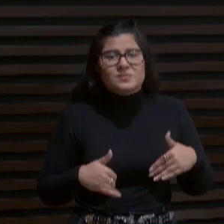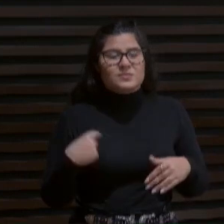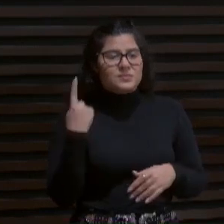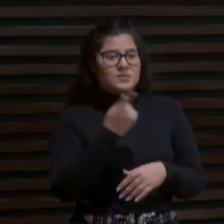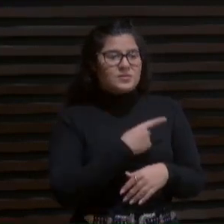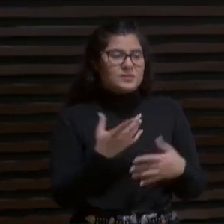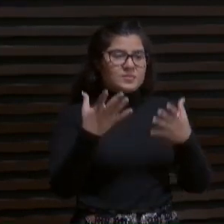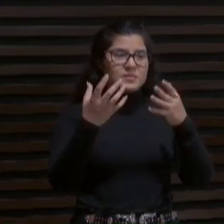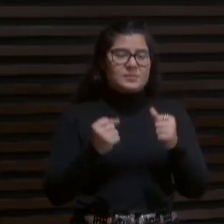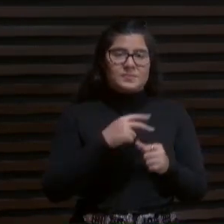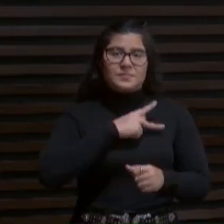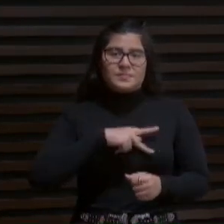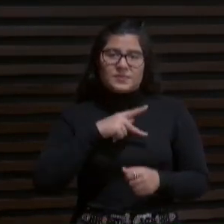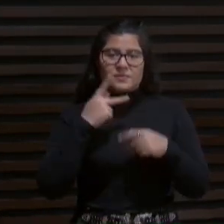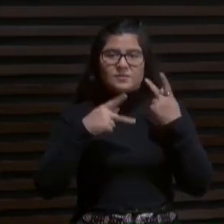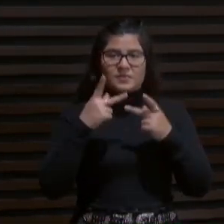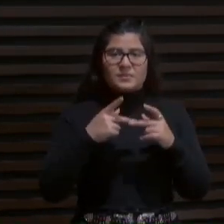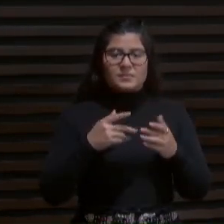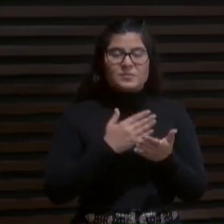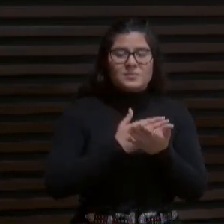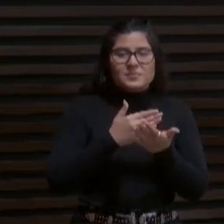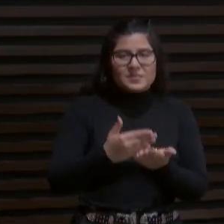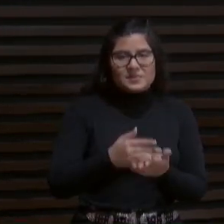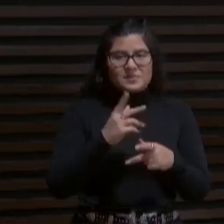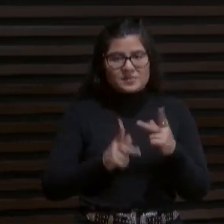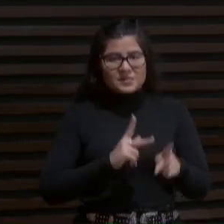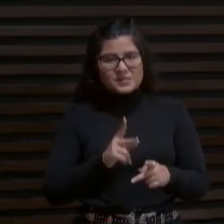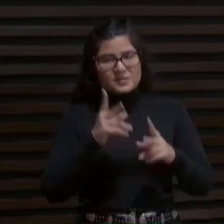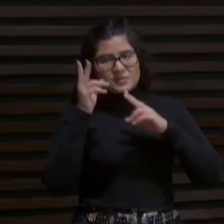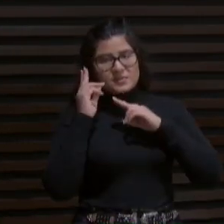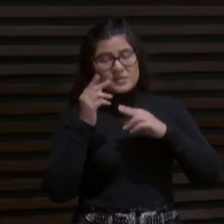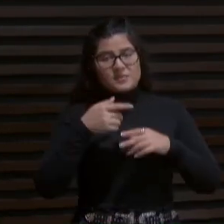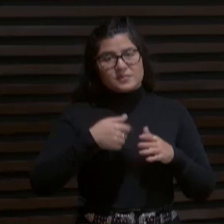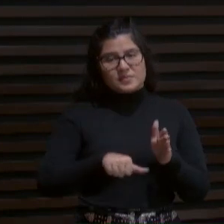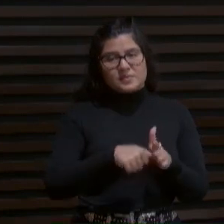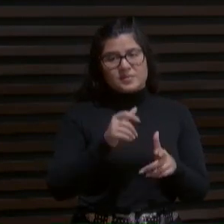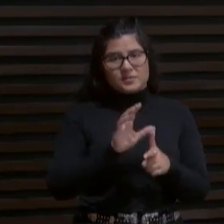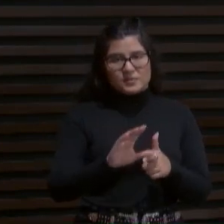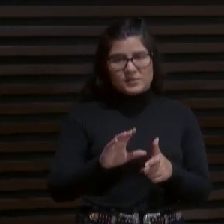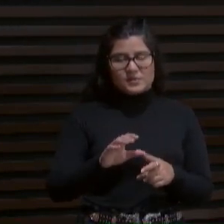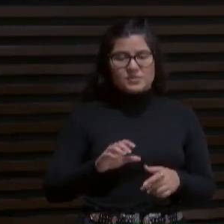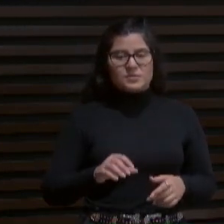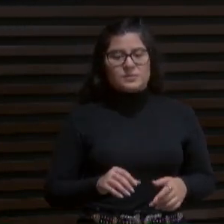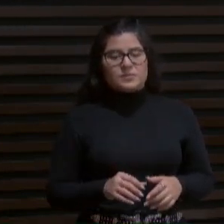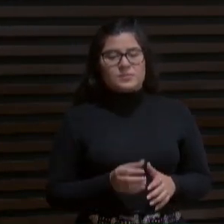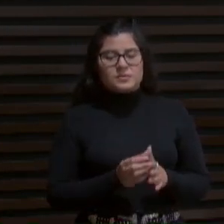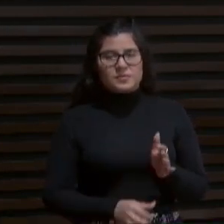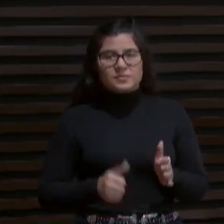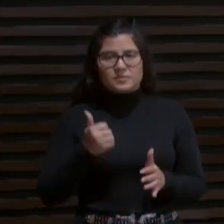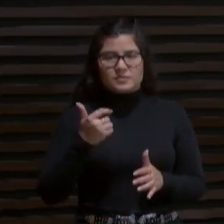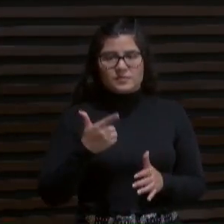Paulo chama isso de a primícia daqueles que dormem. Lá em 1 Coríntios 15, 20 a 23,